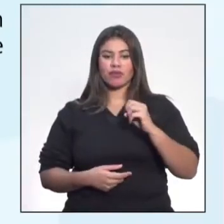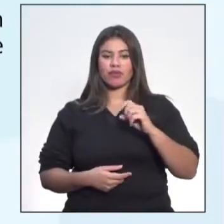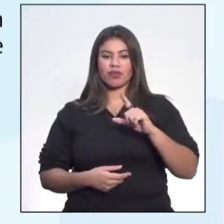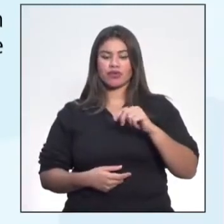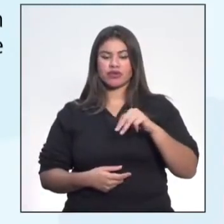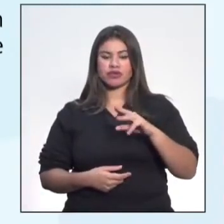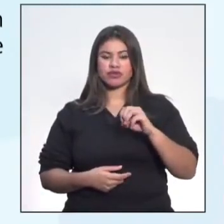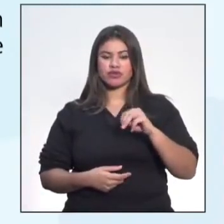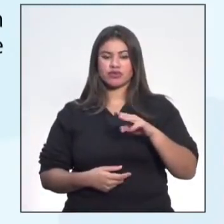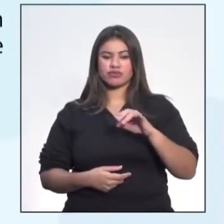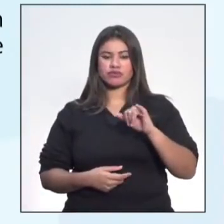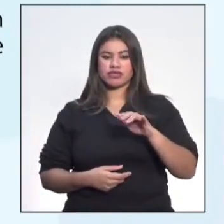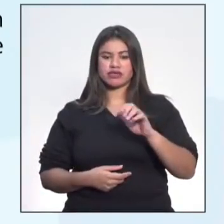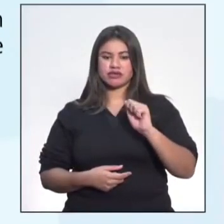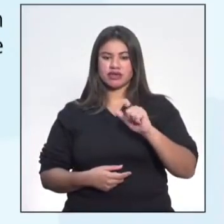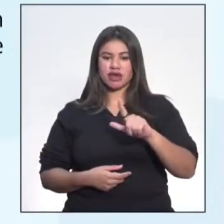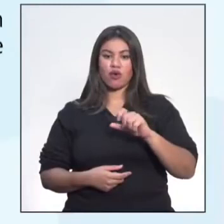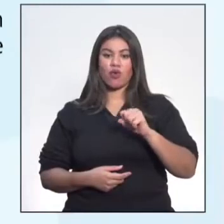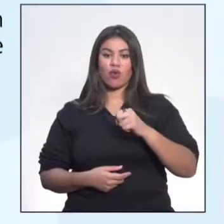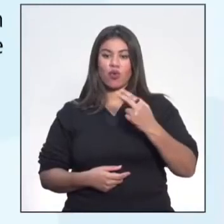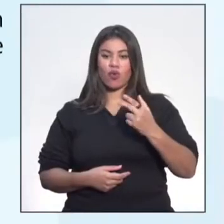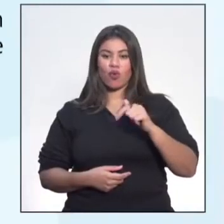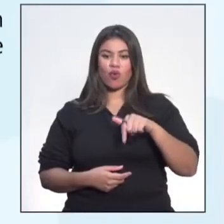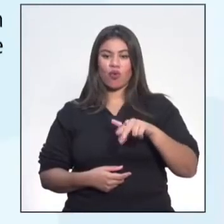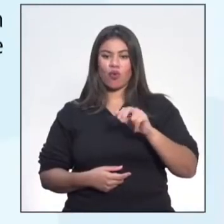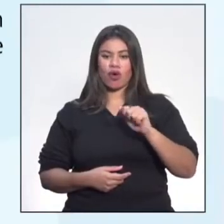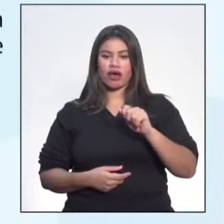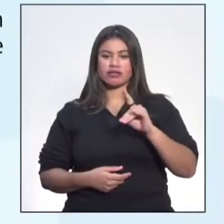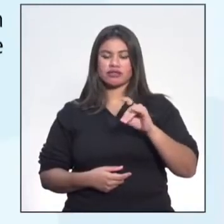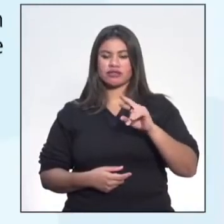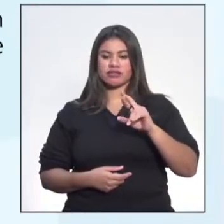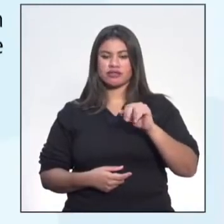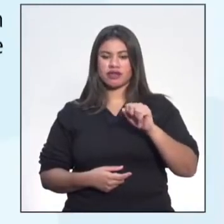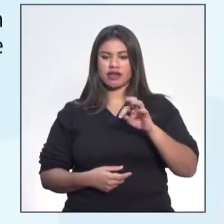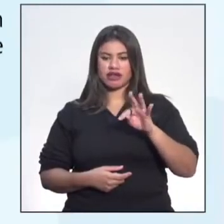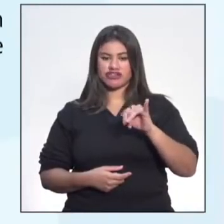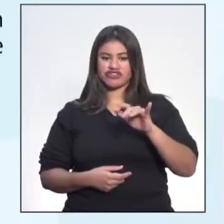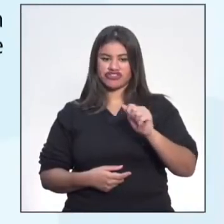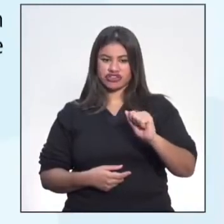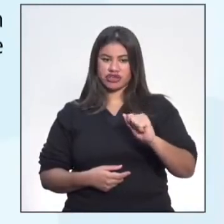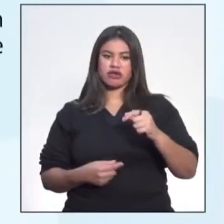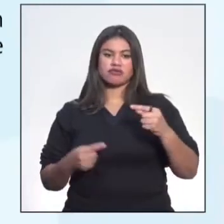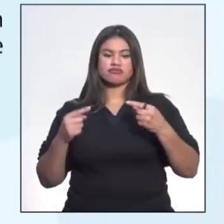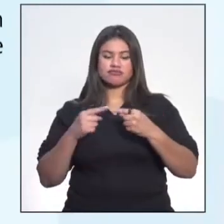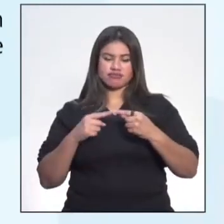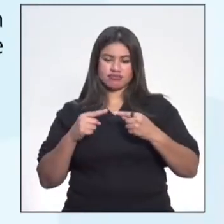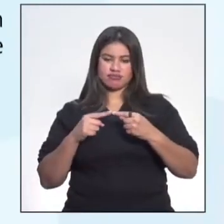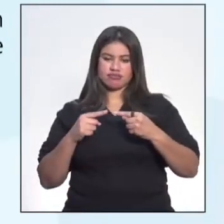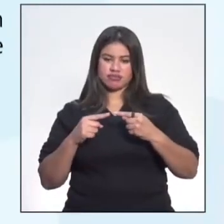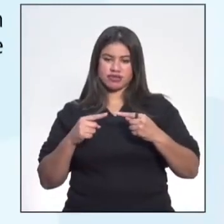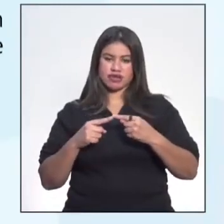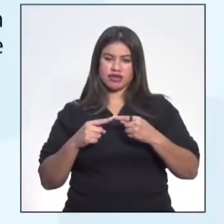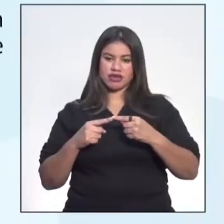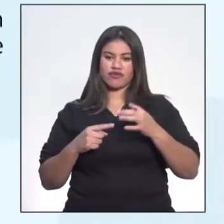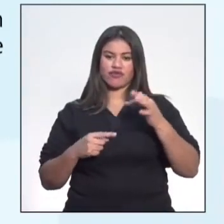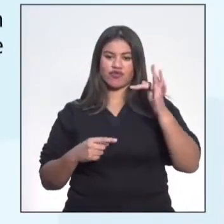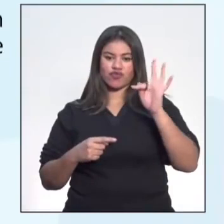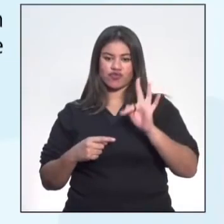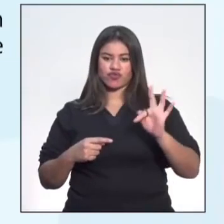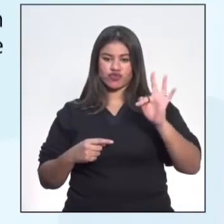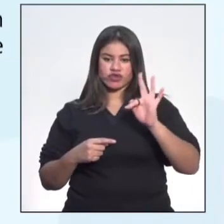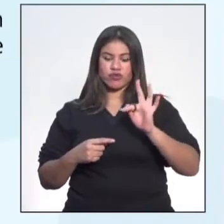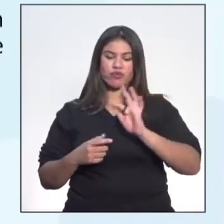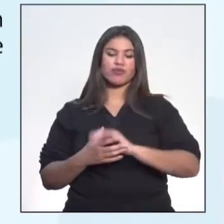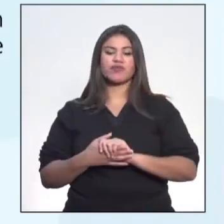do segundo grau, ou função quadrática. Esses são os três nomes que a gente dá para essa função. Então, polinomial do segundo